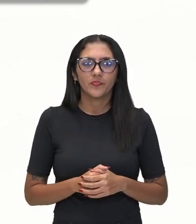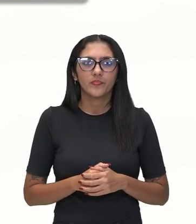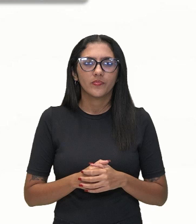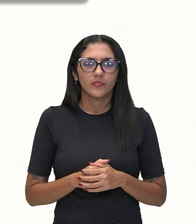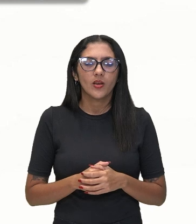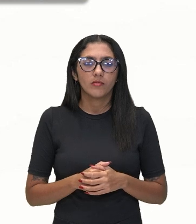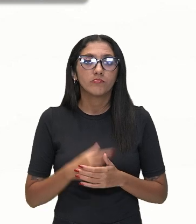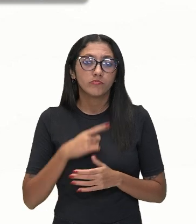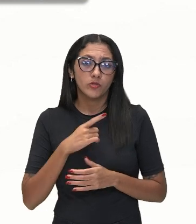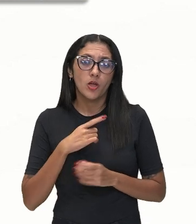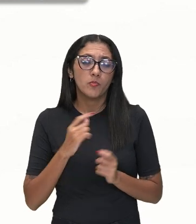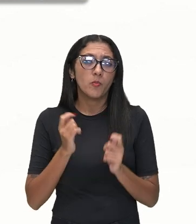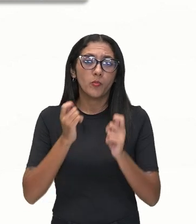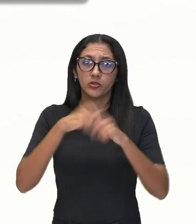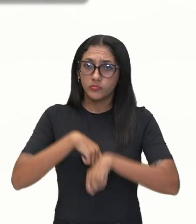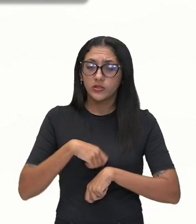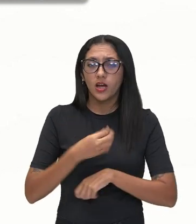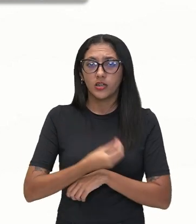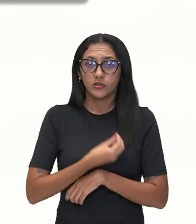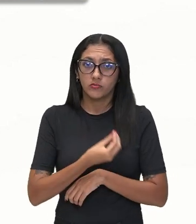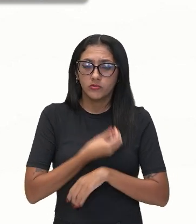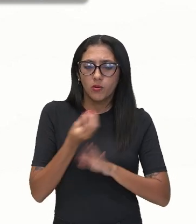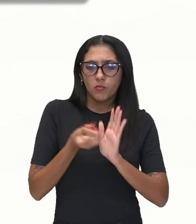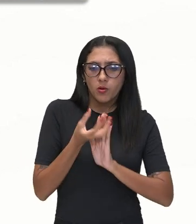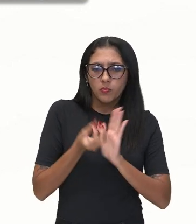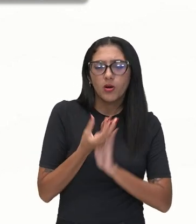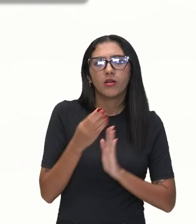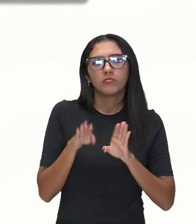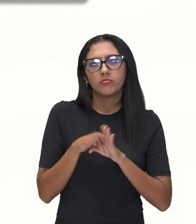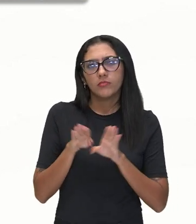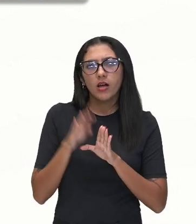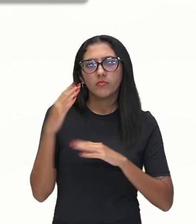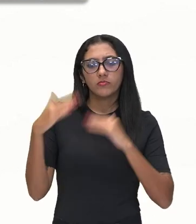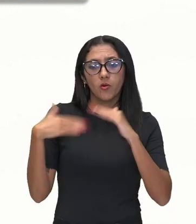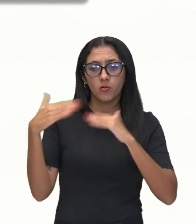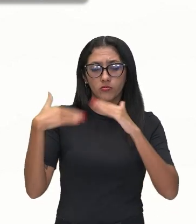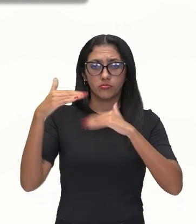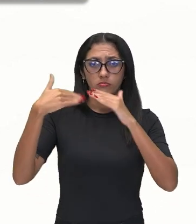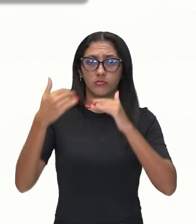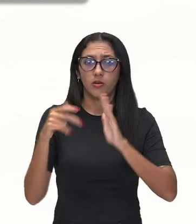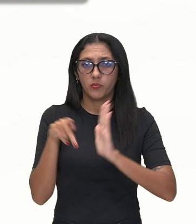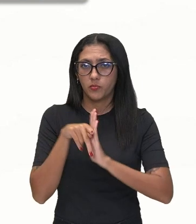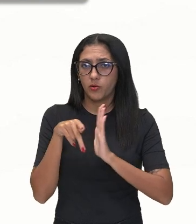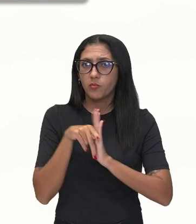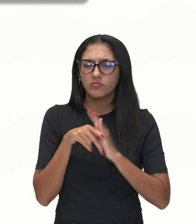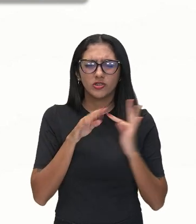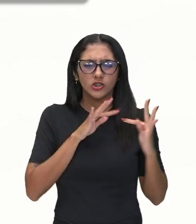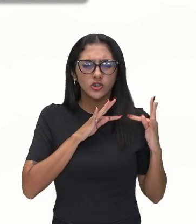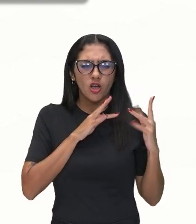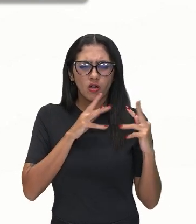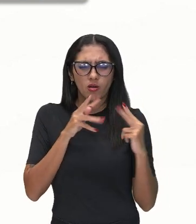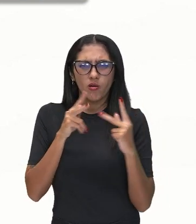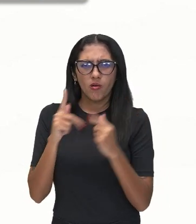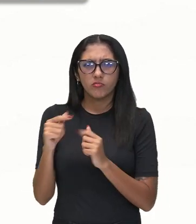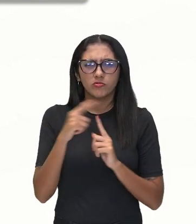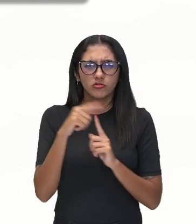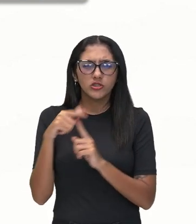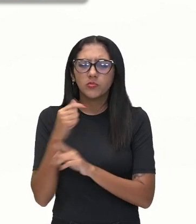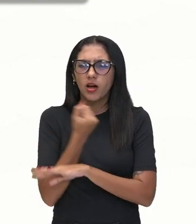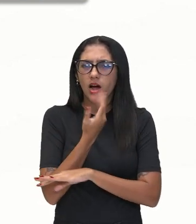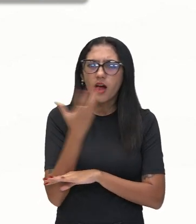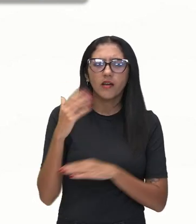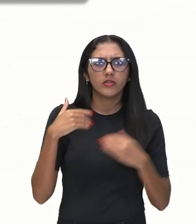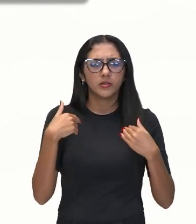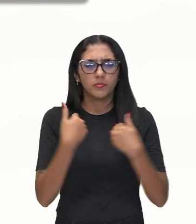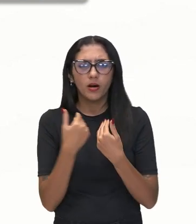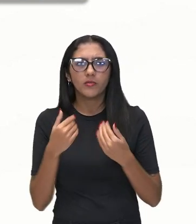condições ideais para o surgimento e evolução dos seres vivos, né, de todas aquelas espécies, e que ao